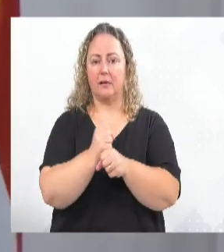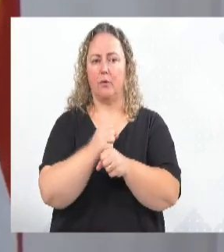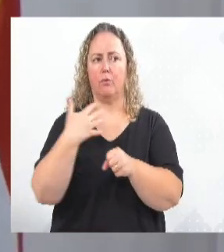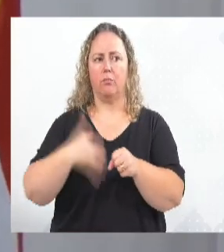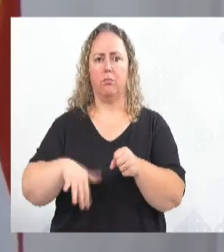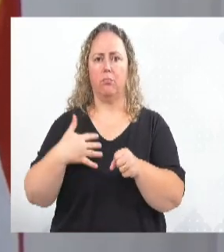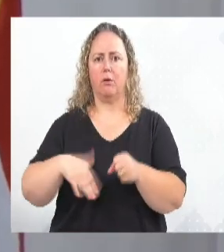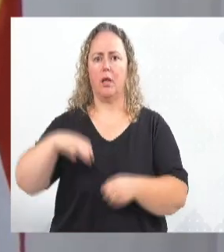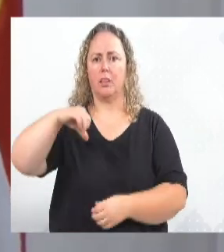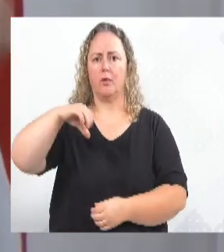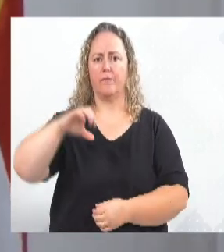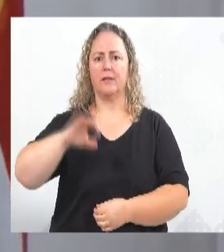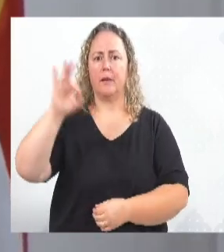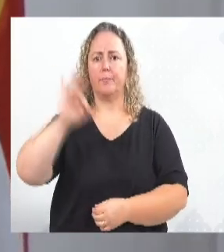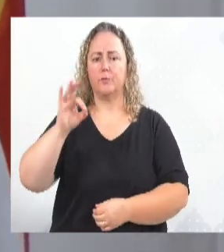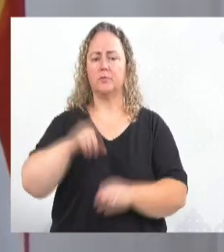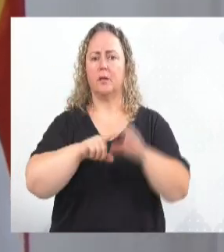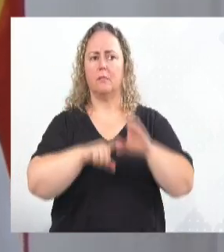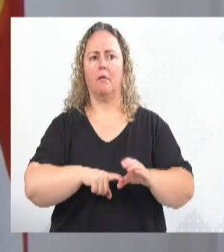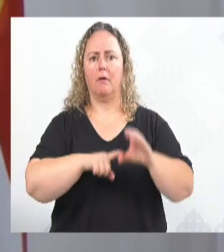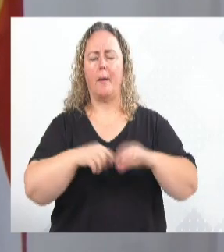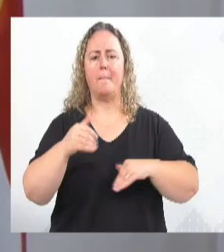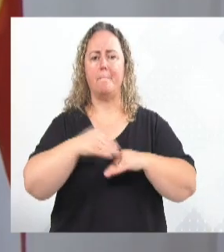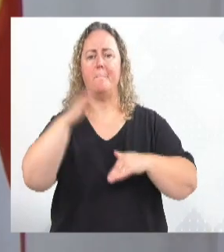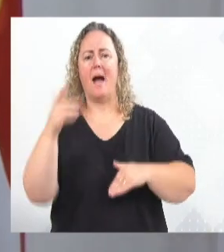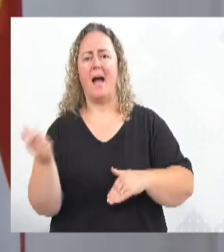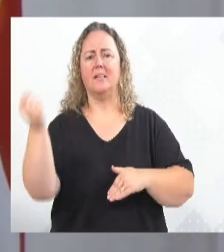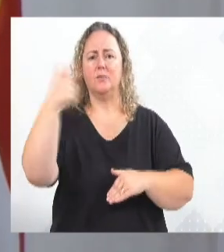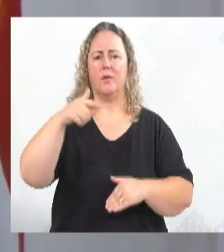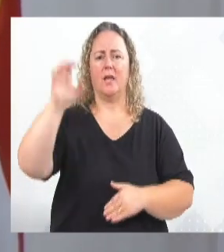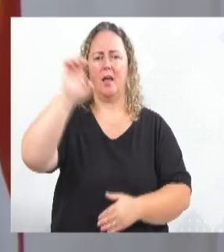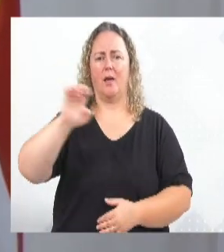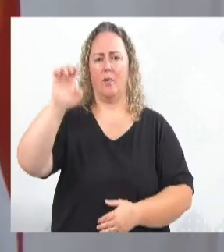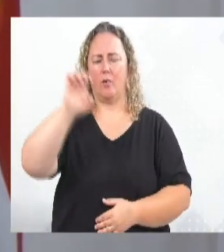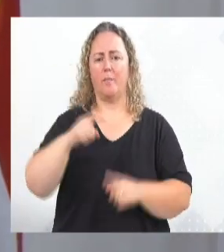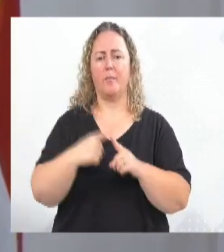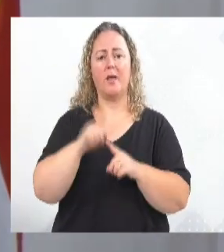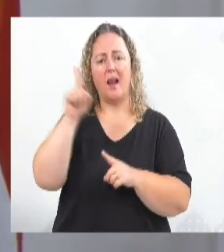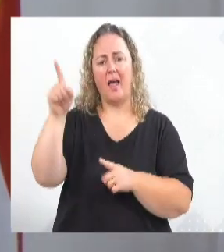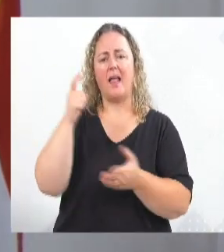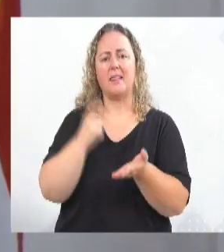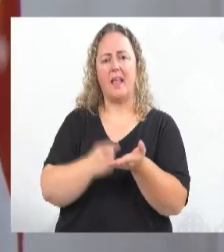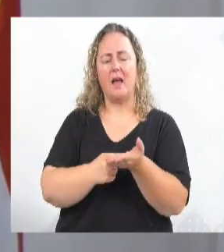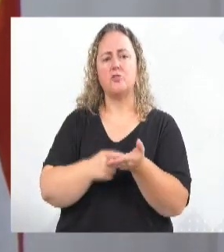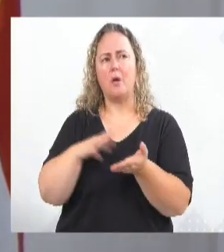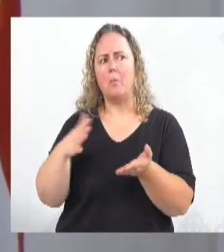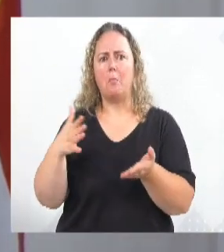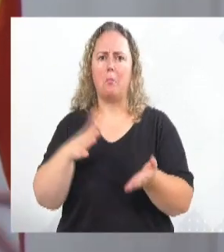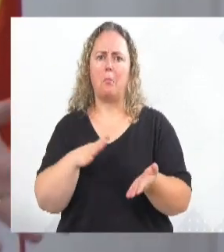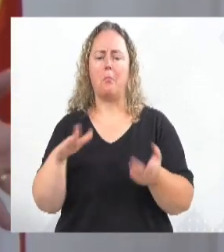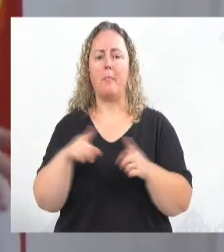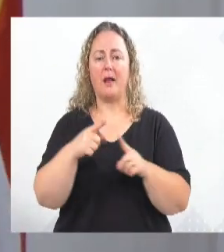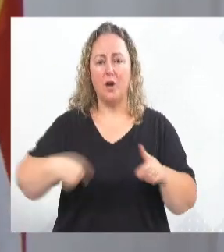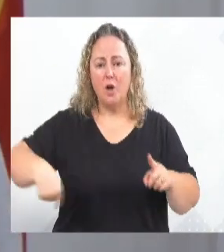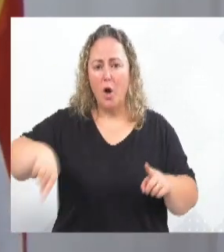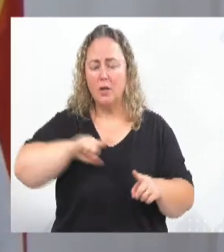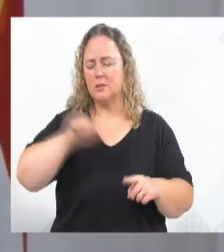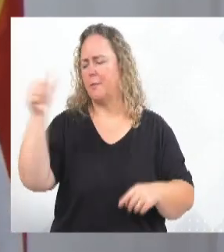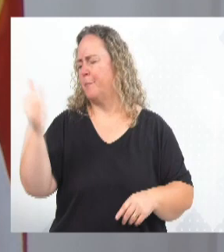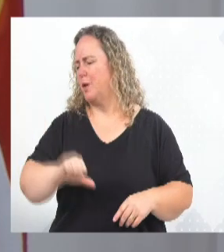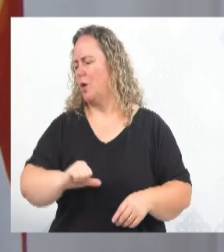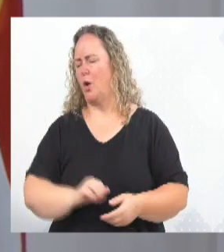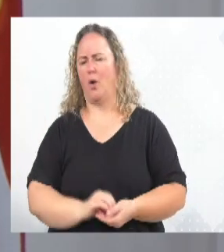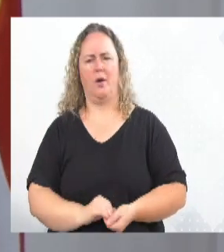de endividamento, acima de países europeus que têm taxas de juros razoáveis e acima do que qualquer país emergente deveria ter